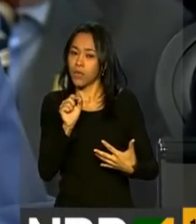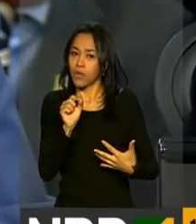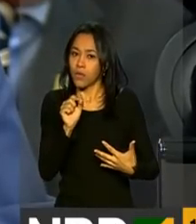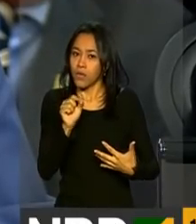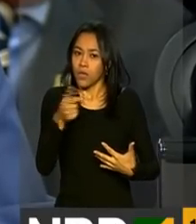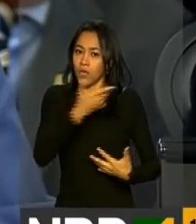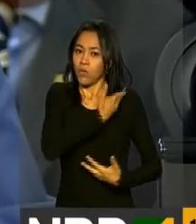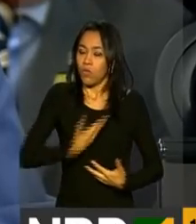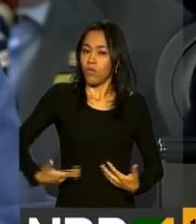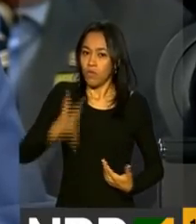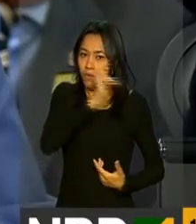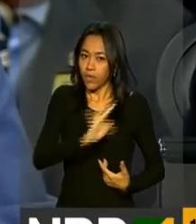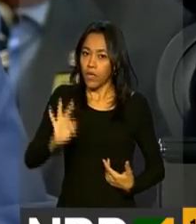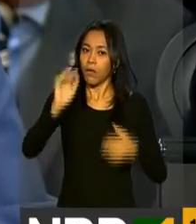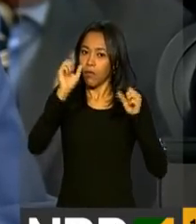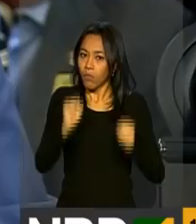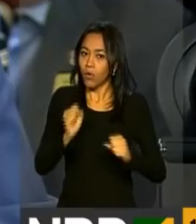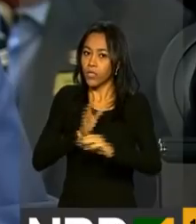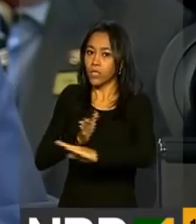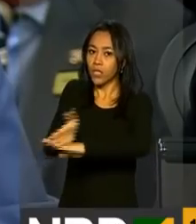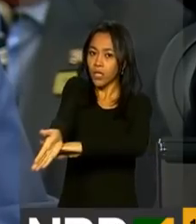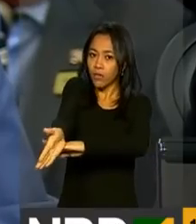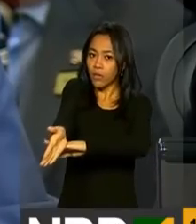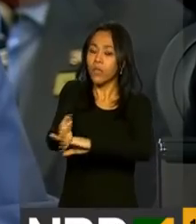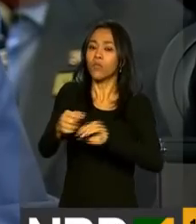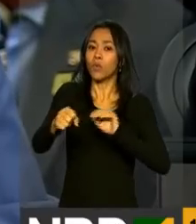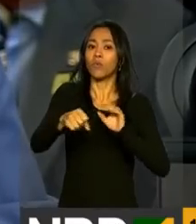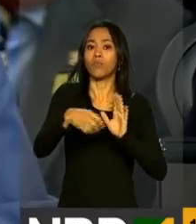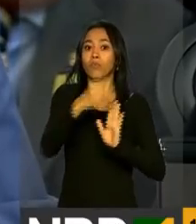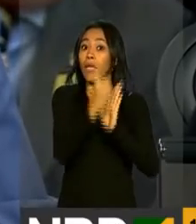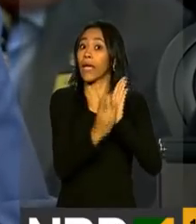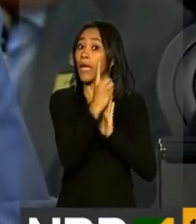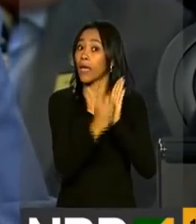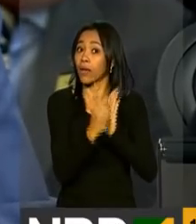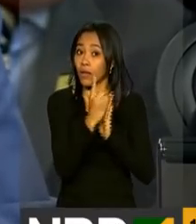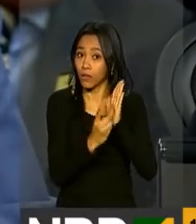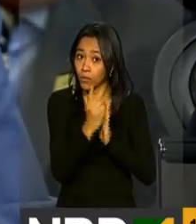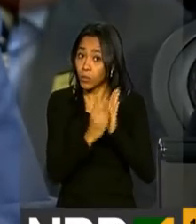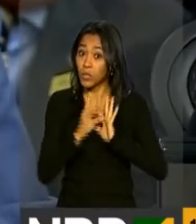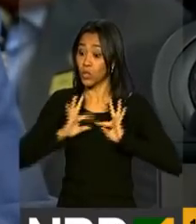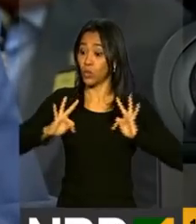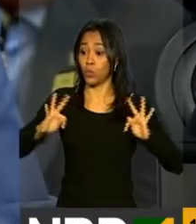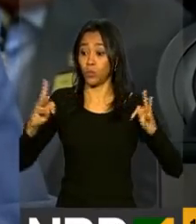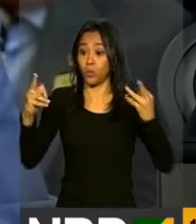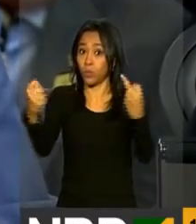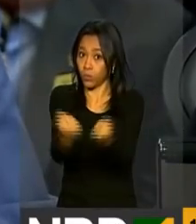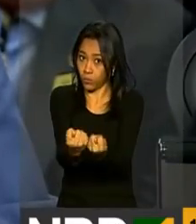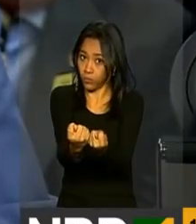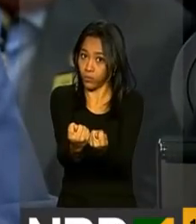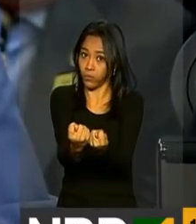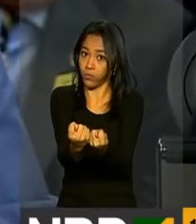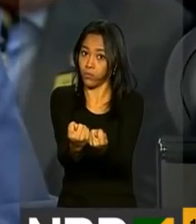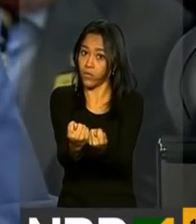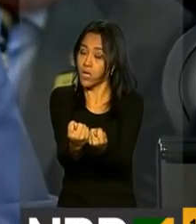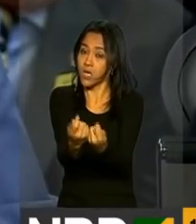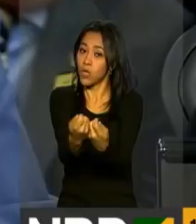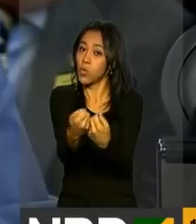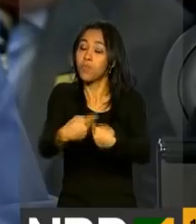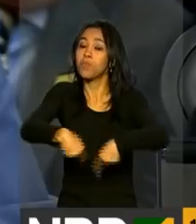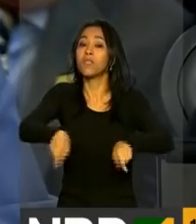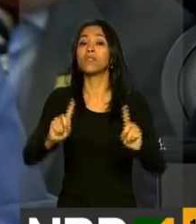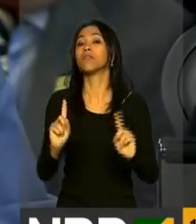intervir dando no decreto de intervenção a sua amplitude não é portanto não precisa